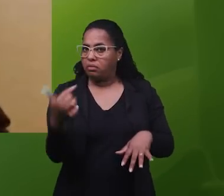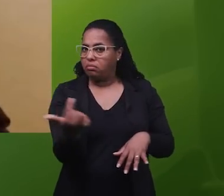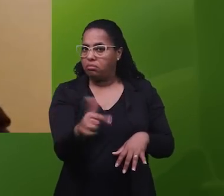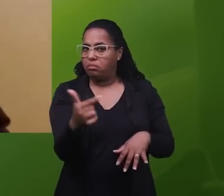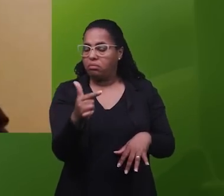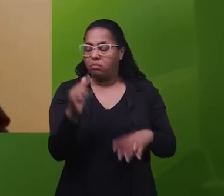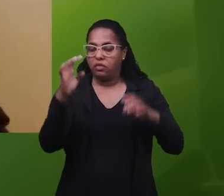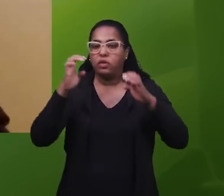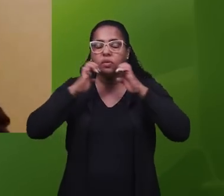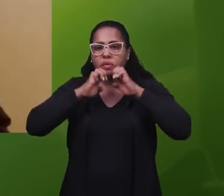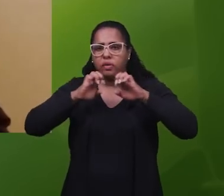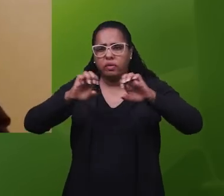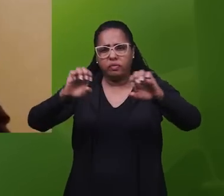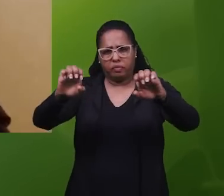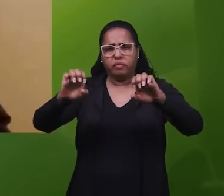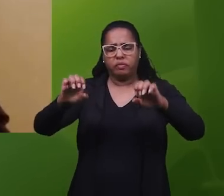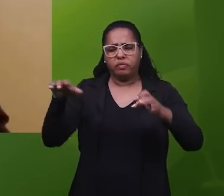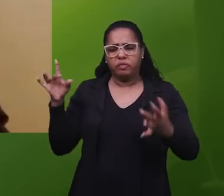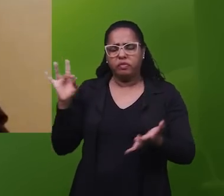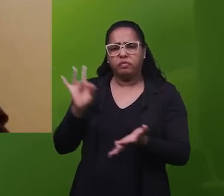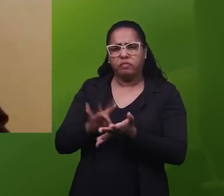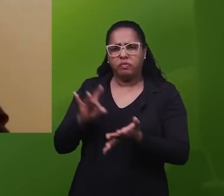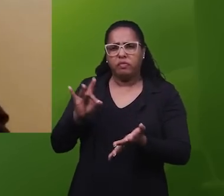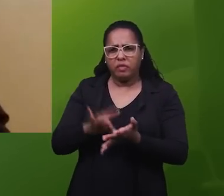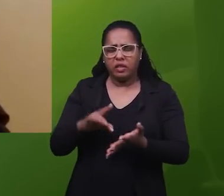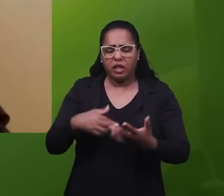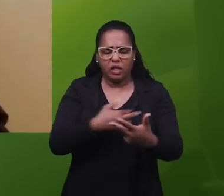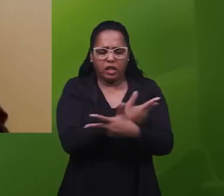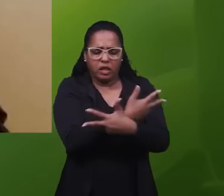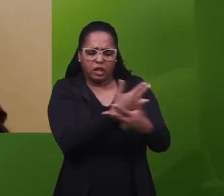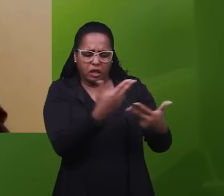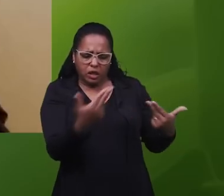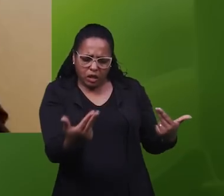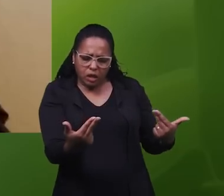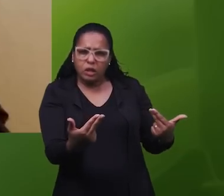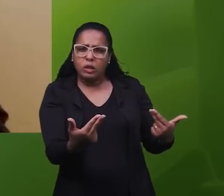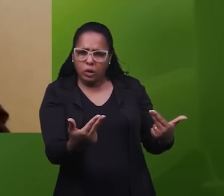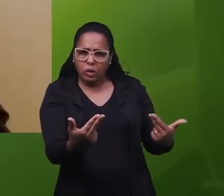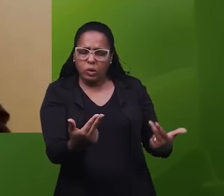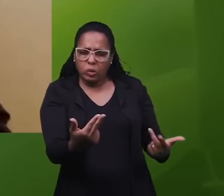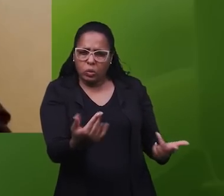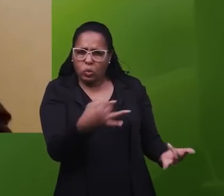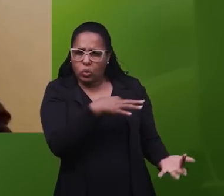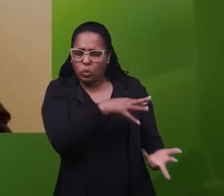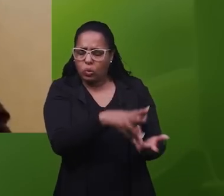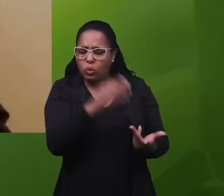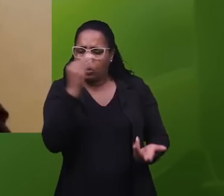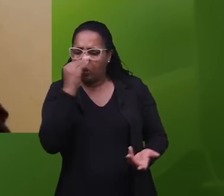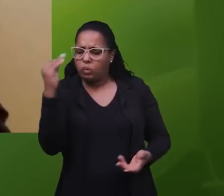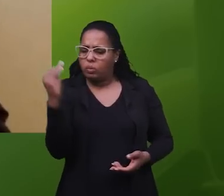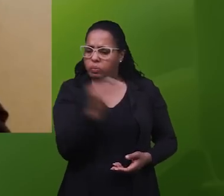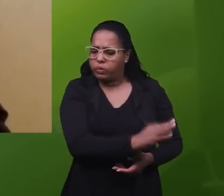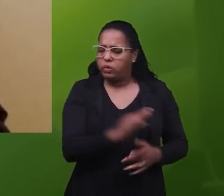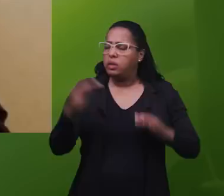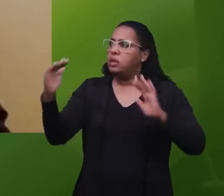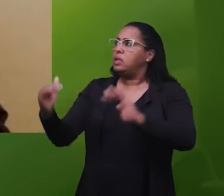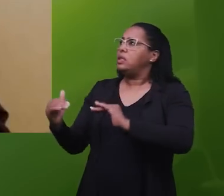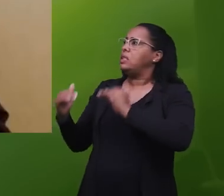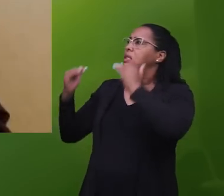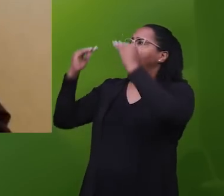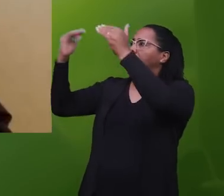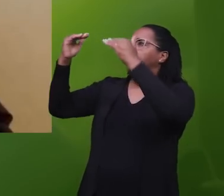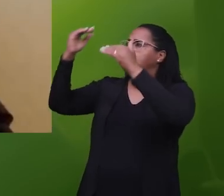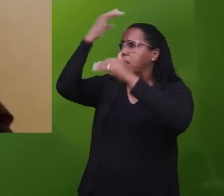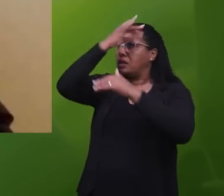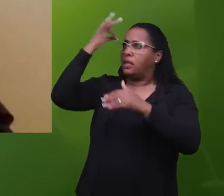facilidades. O evangelho verdadeiro é de renúncia, é de mortificação da sua carne e